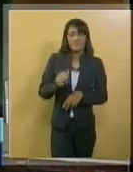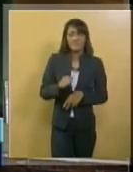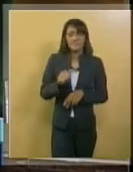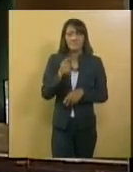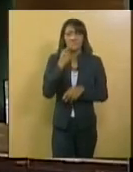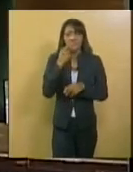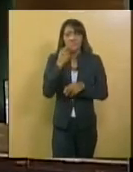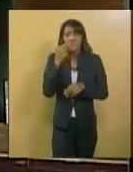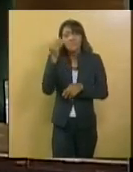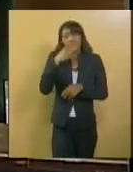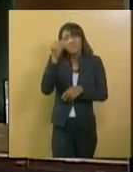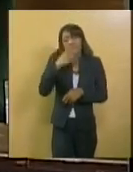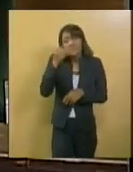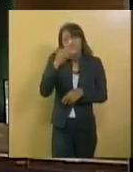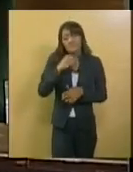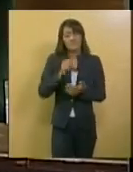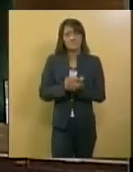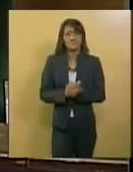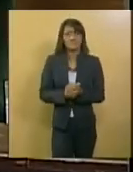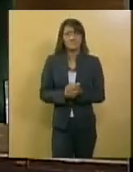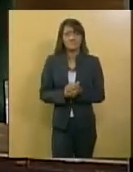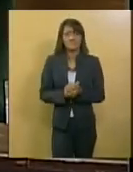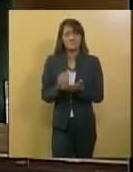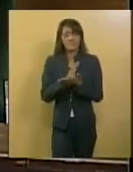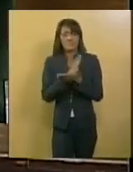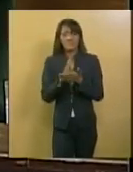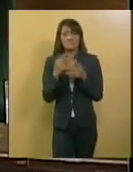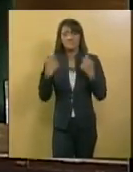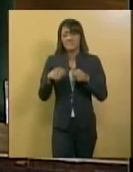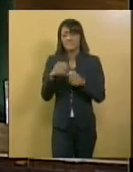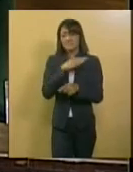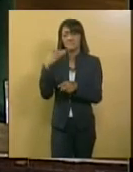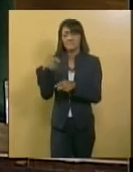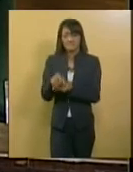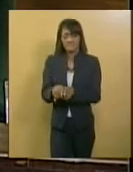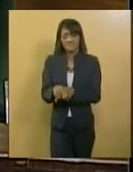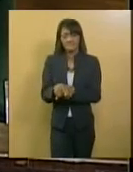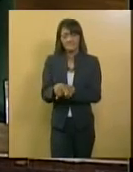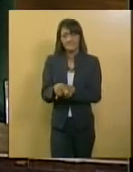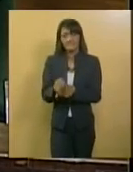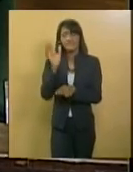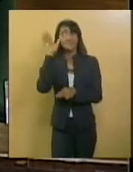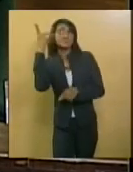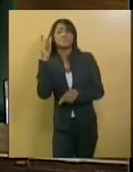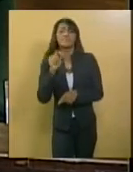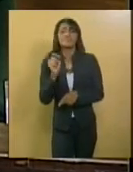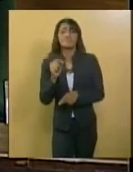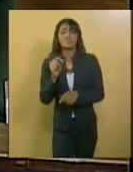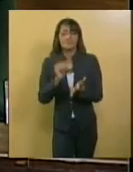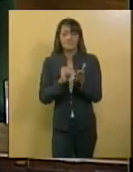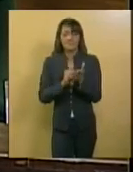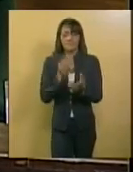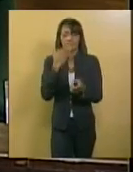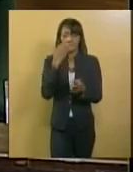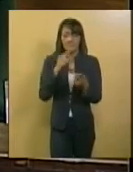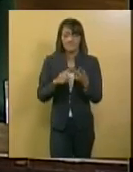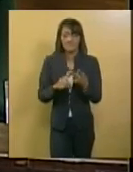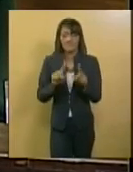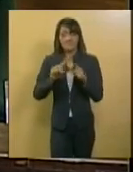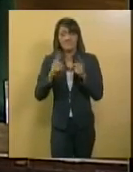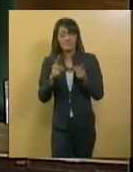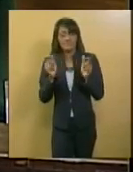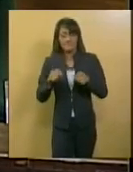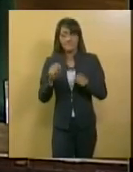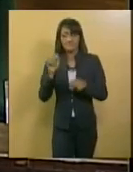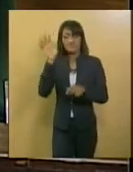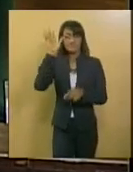com o morbo, é uma das zoonoses que é obrigado a sacrificar o animal. A anemia remete ao que mesmo? Falta de alimentação, mas é uma doença viral.